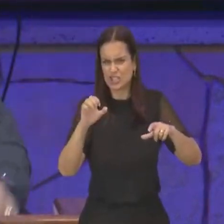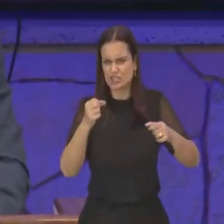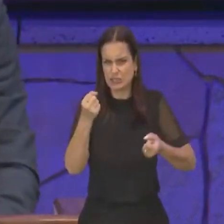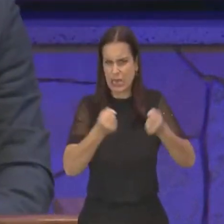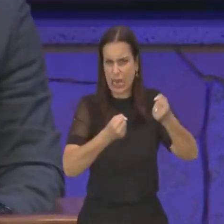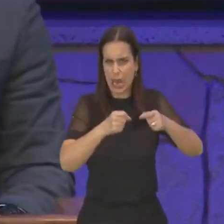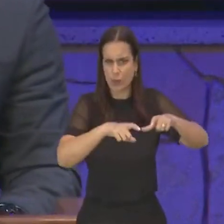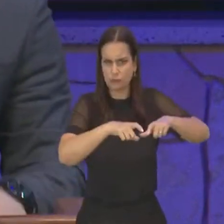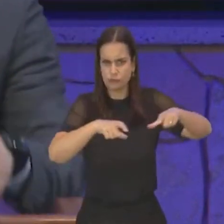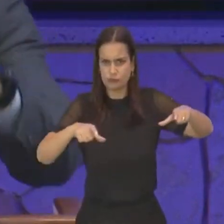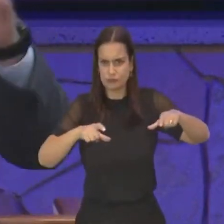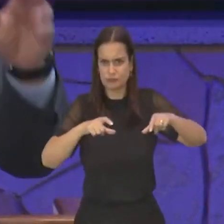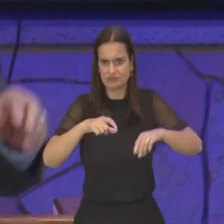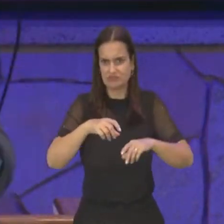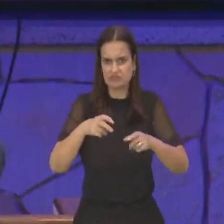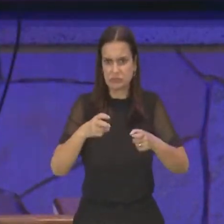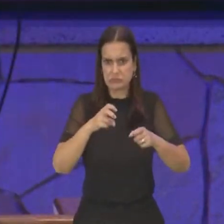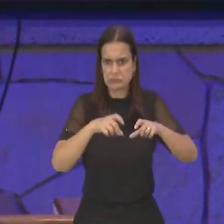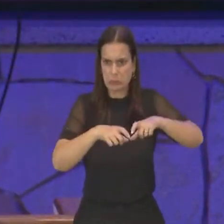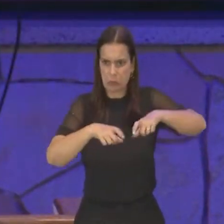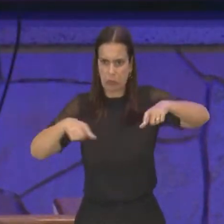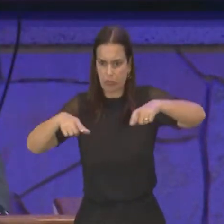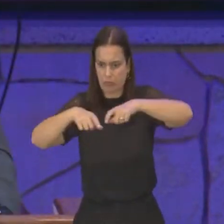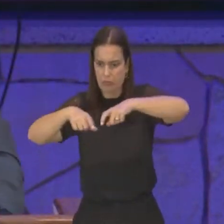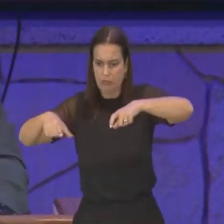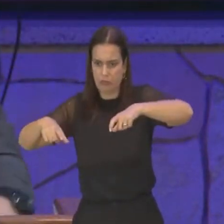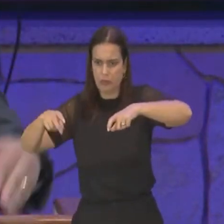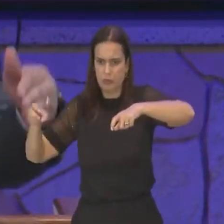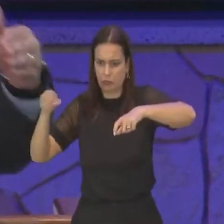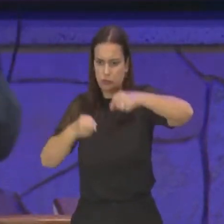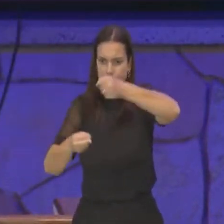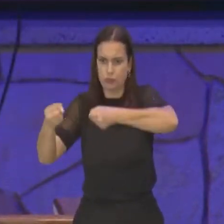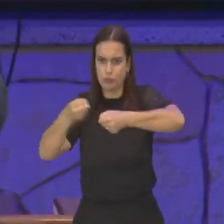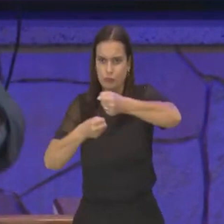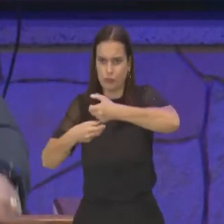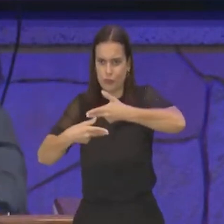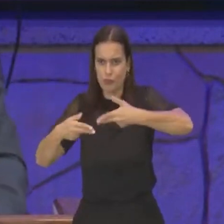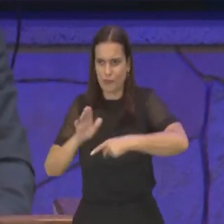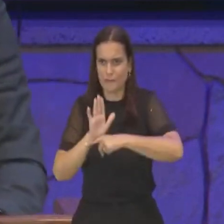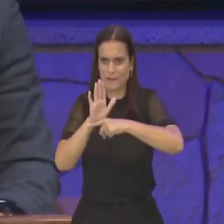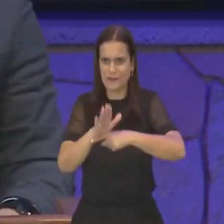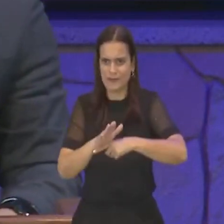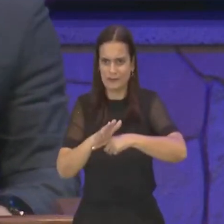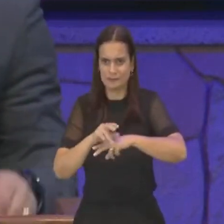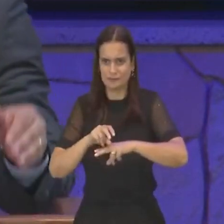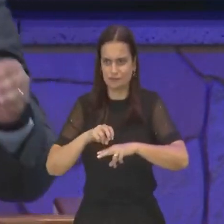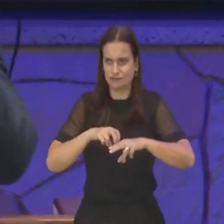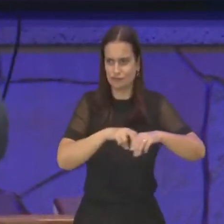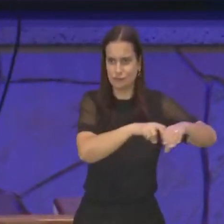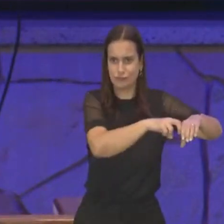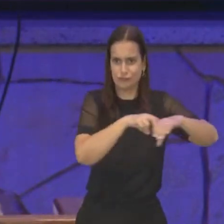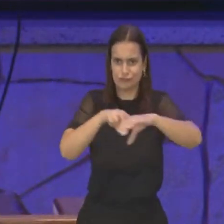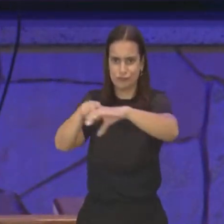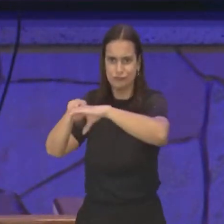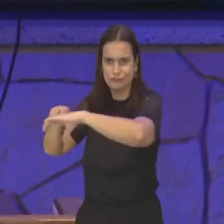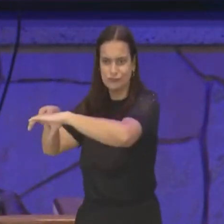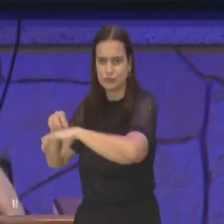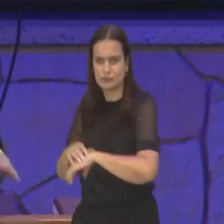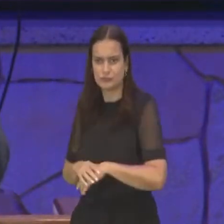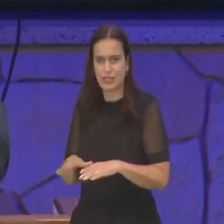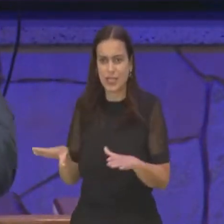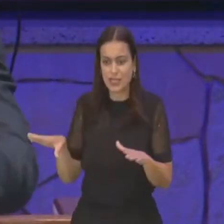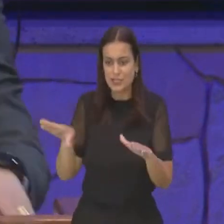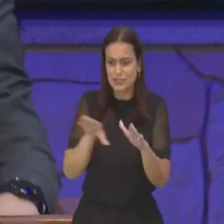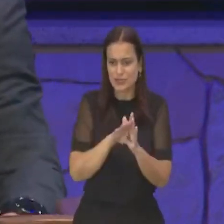das programações. Aí um dia eu precisei realmente, e ele chegou com a caminhonete na igreja, mas quando ele chegou na caminhonete na igreja,